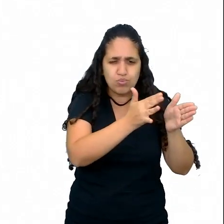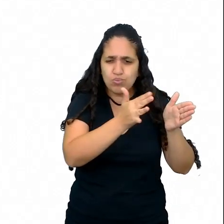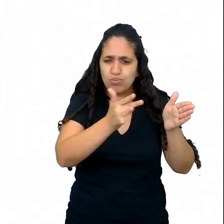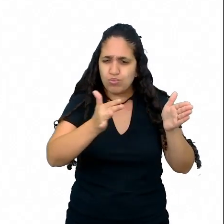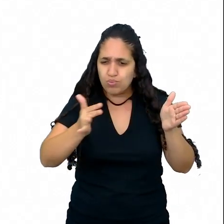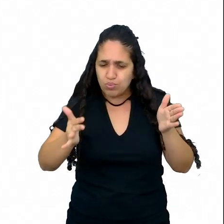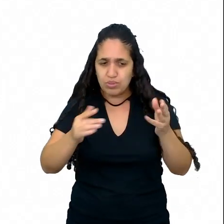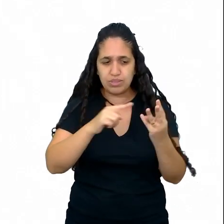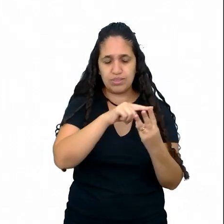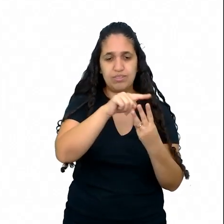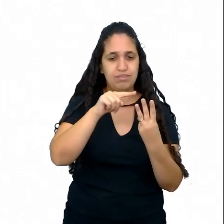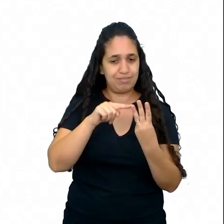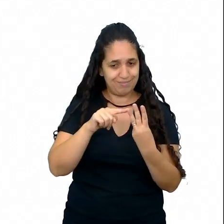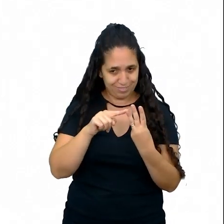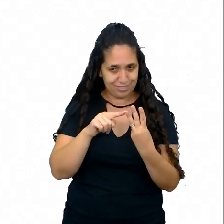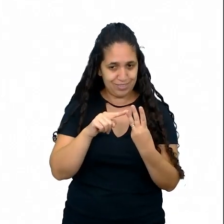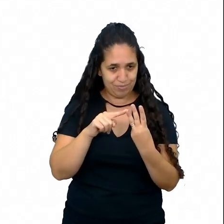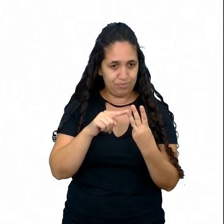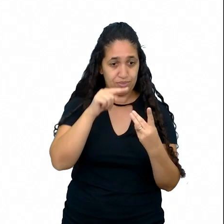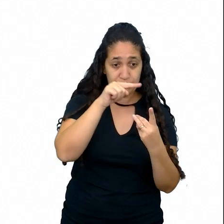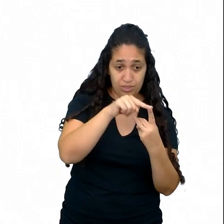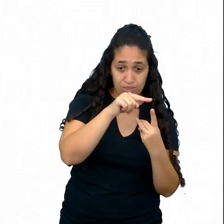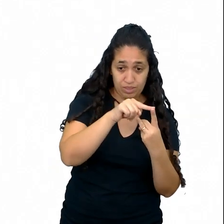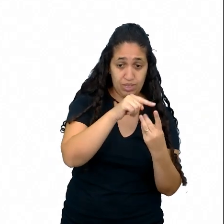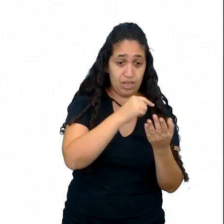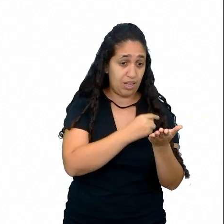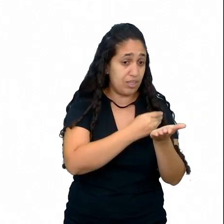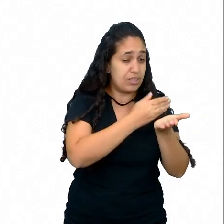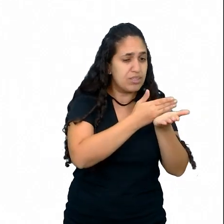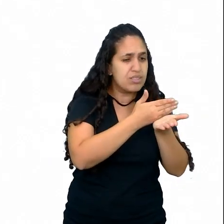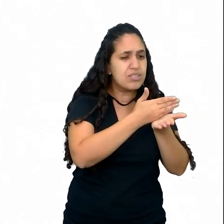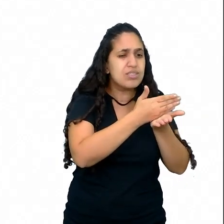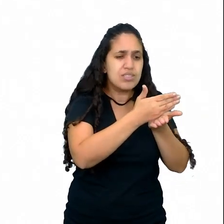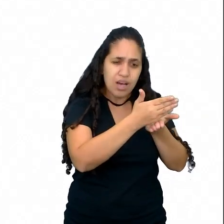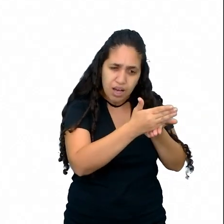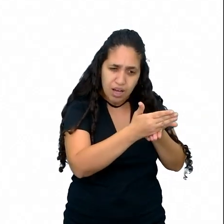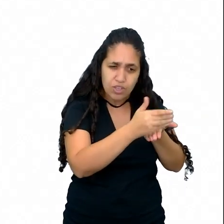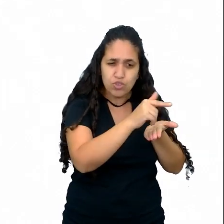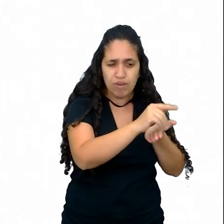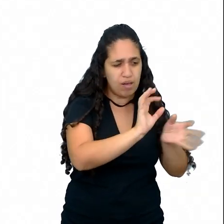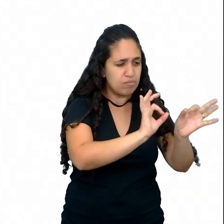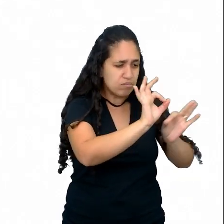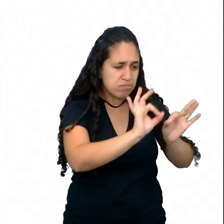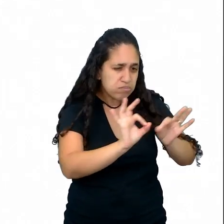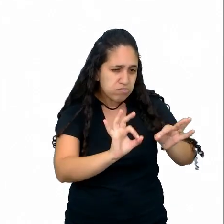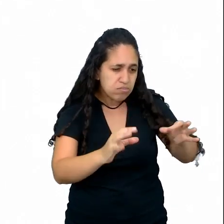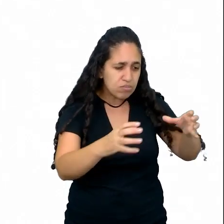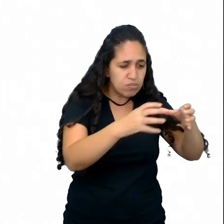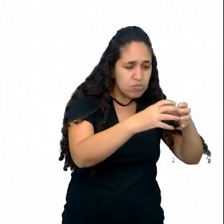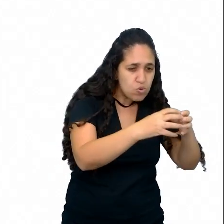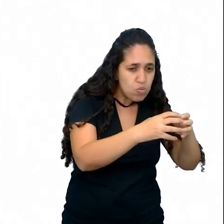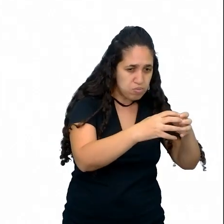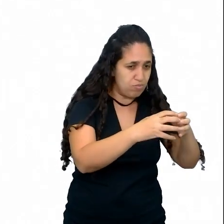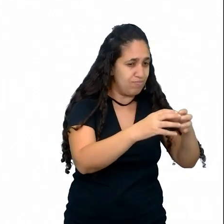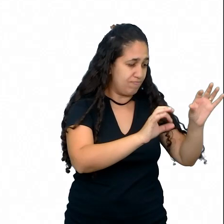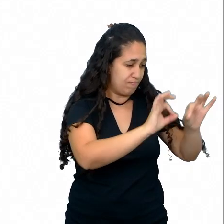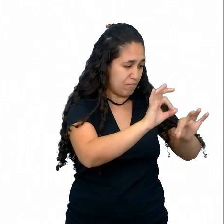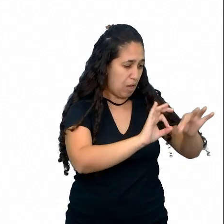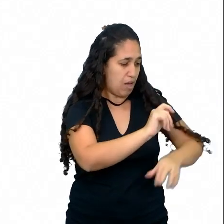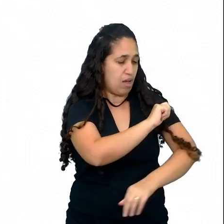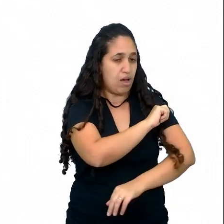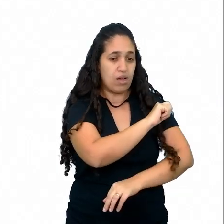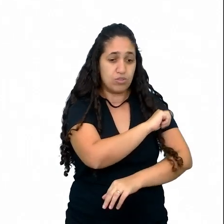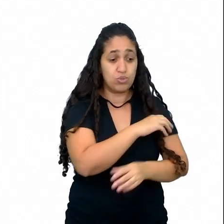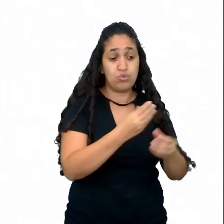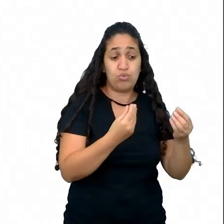é dividida em quê? Em 3 momentos, que é o iniciando, a gente vai reunir a turma, vai organizar a turma, vai montar essa turma para ver como